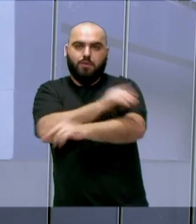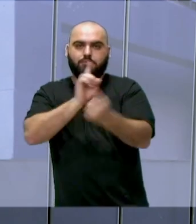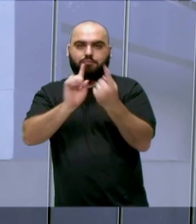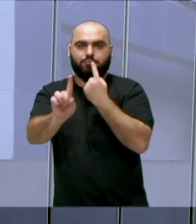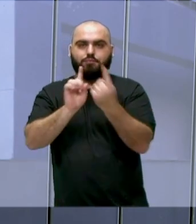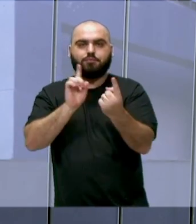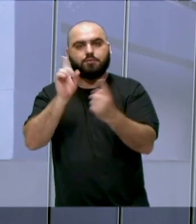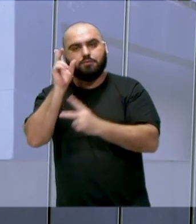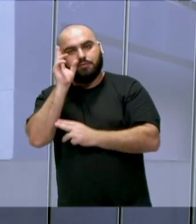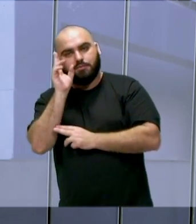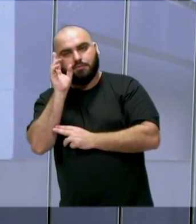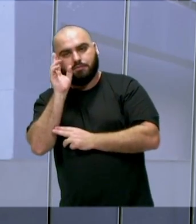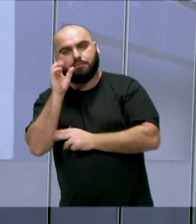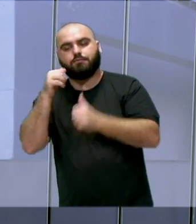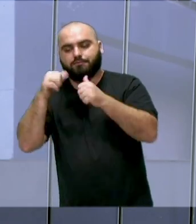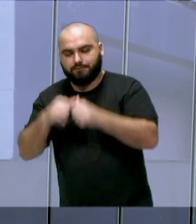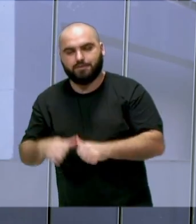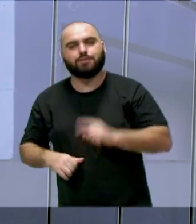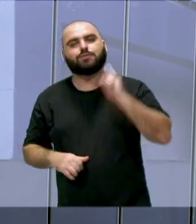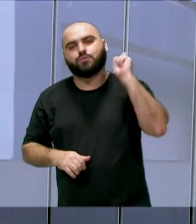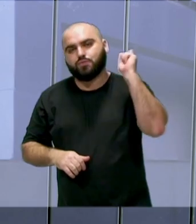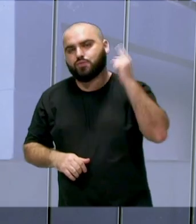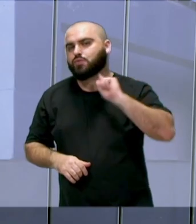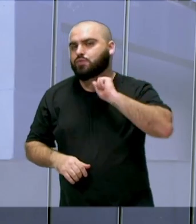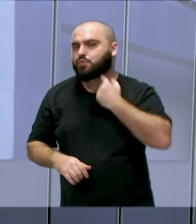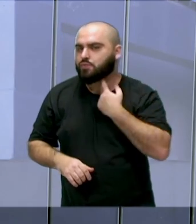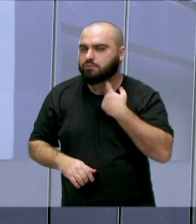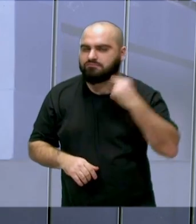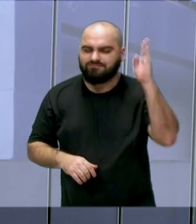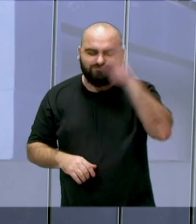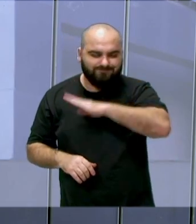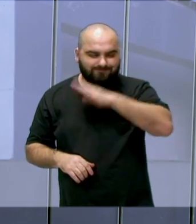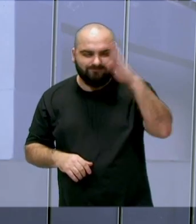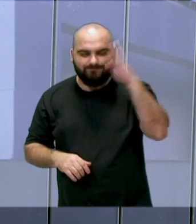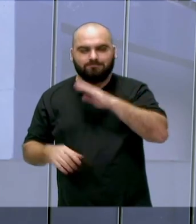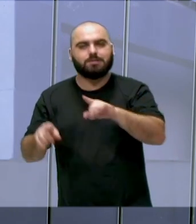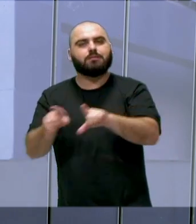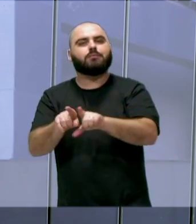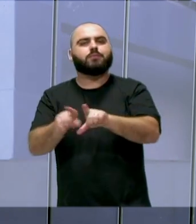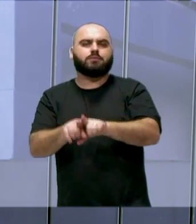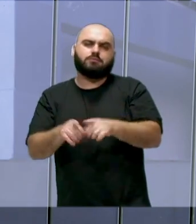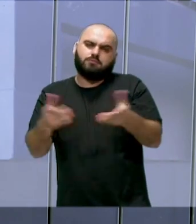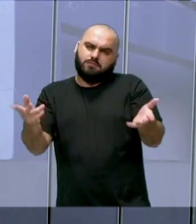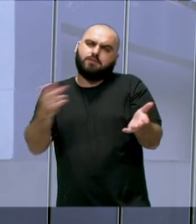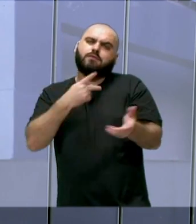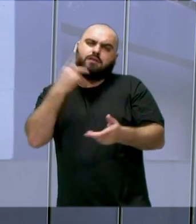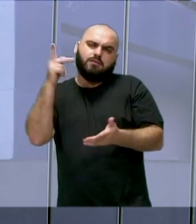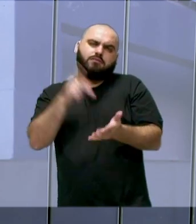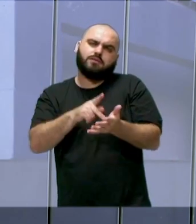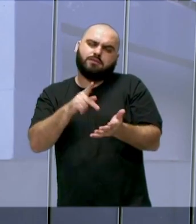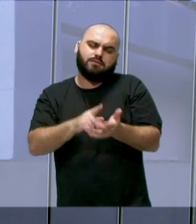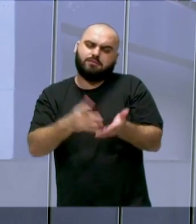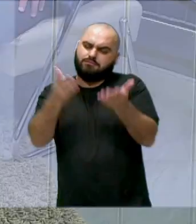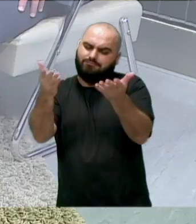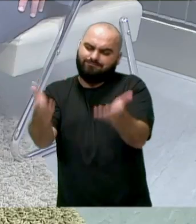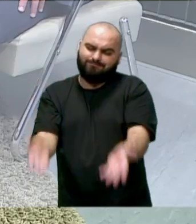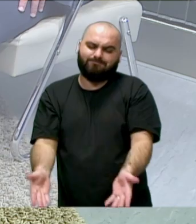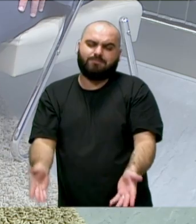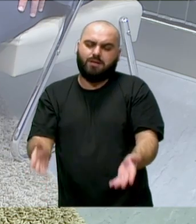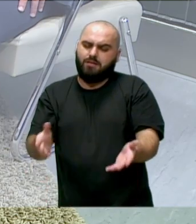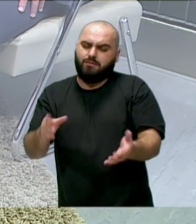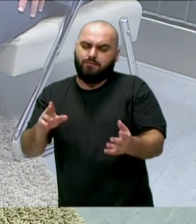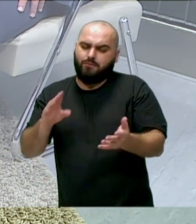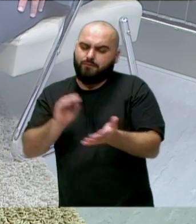sim ficando a sujeira, o mau cheiro também, e vamos ser sinceros, é desumano também para eles.